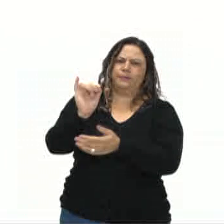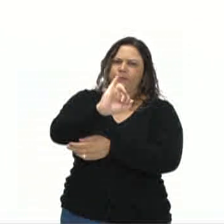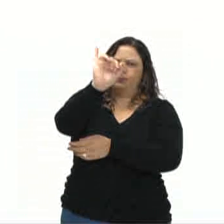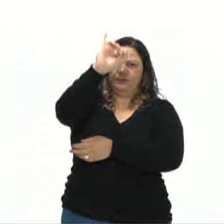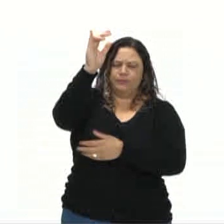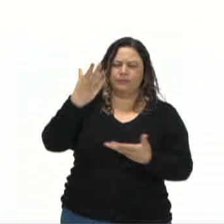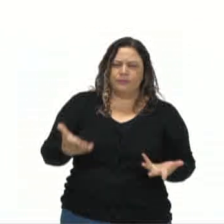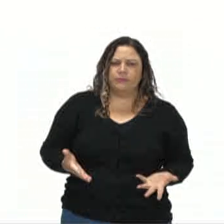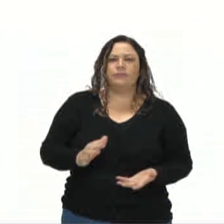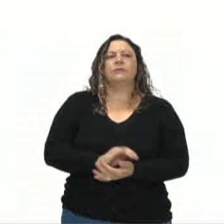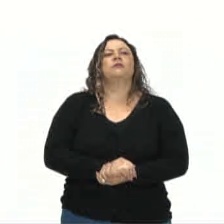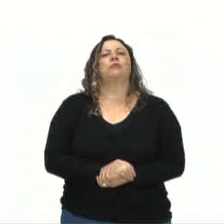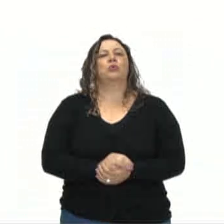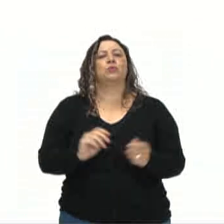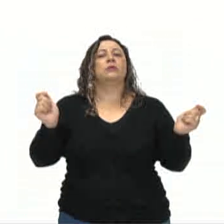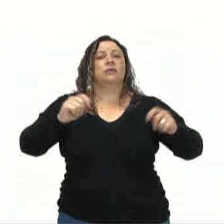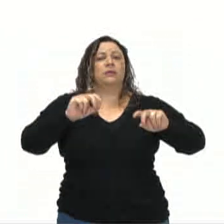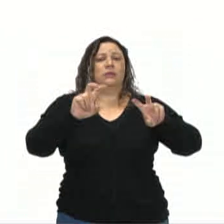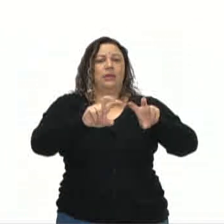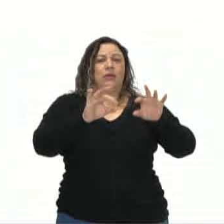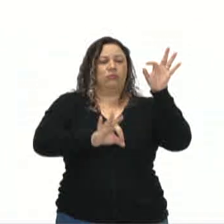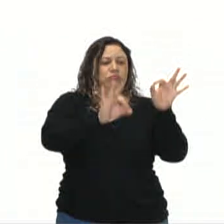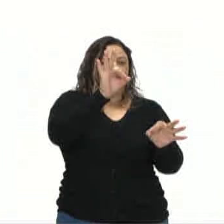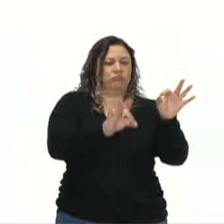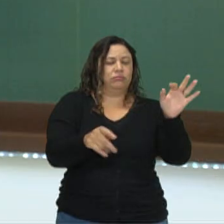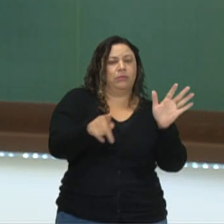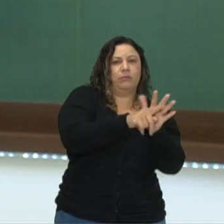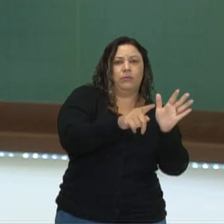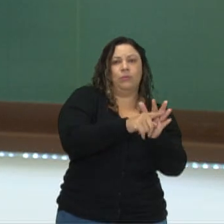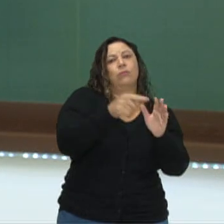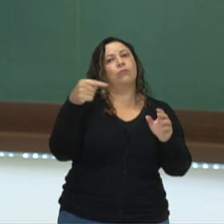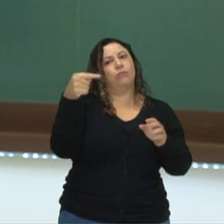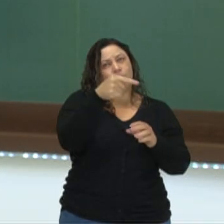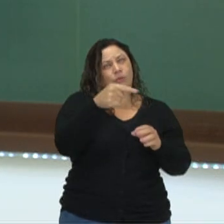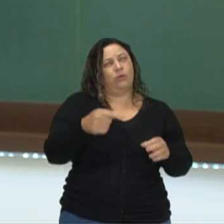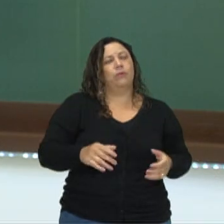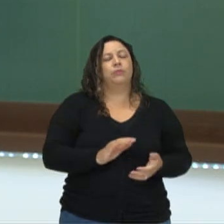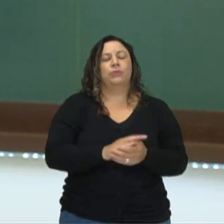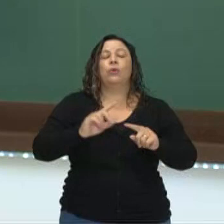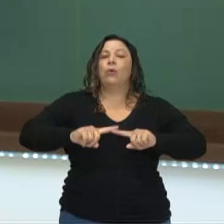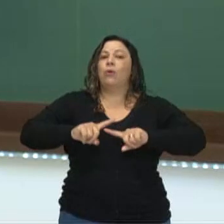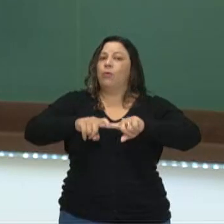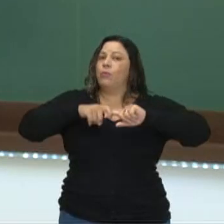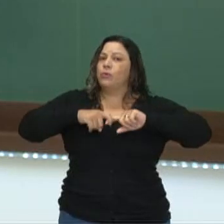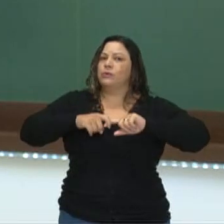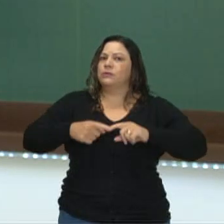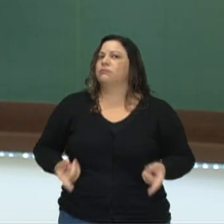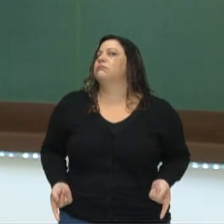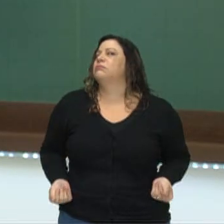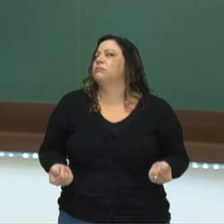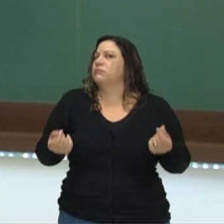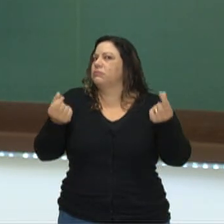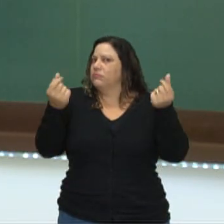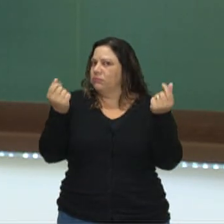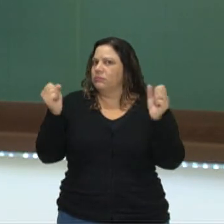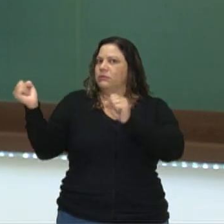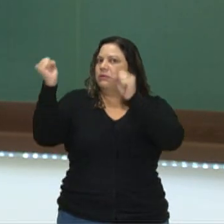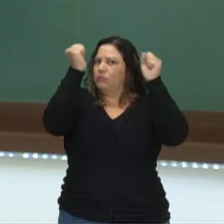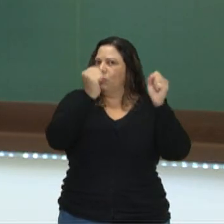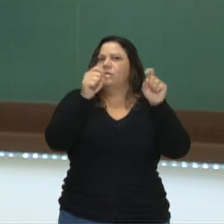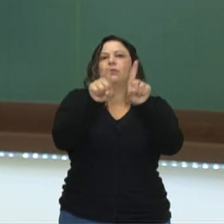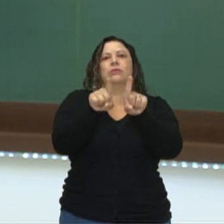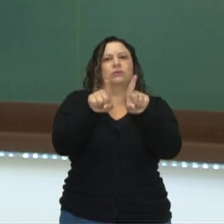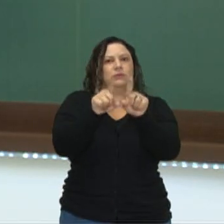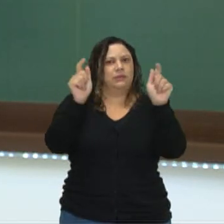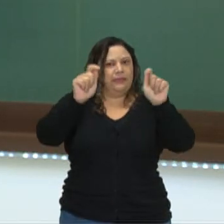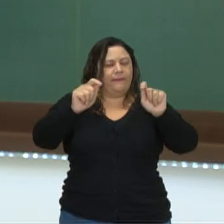e de ter um tribunal próprio. Então, por isso que ela acabou se tornando muito rica e muito poderosa, tá